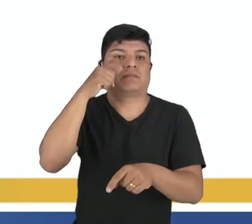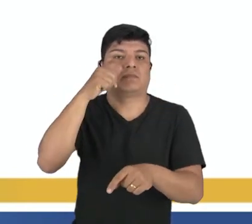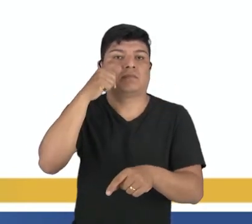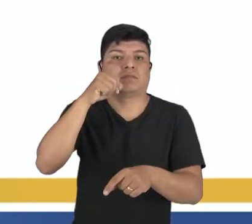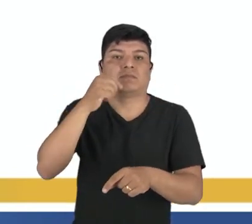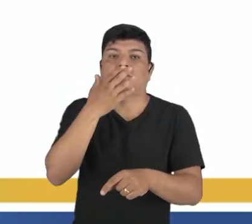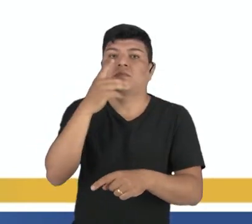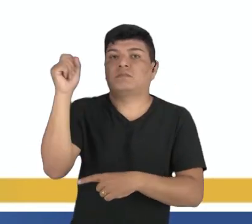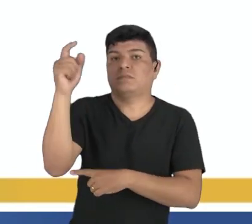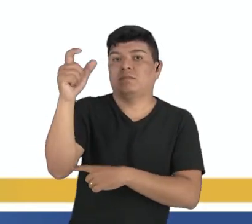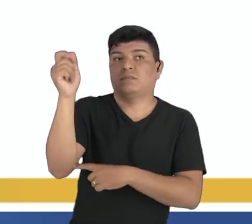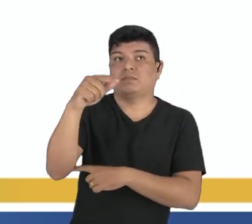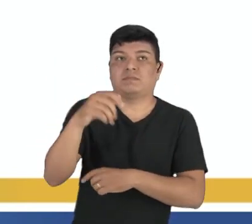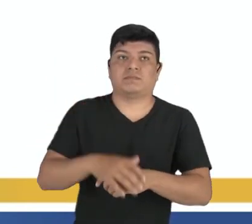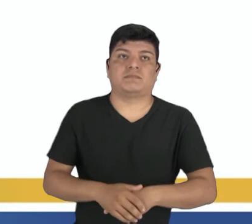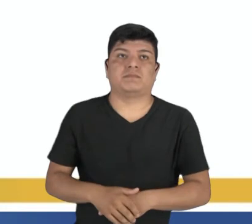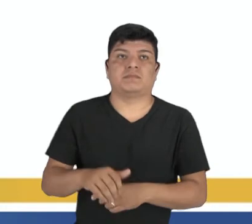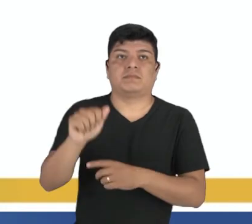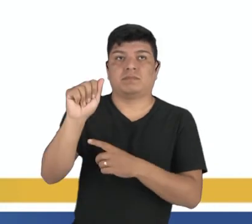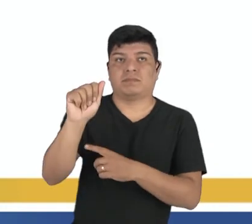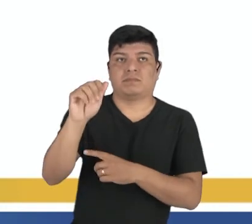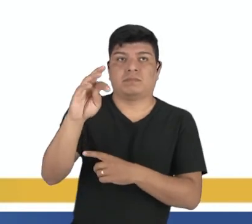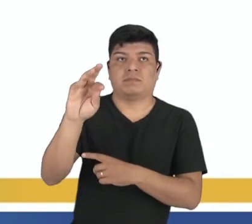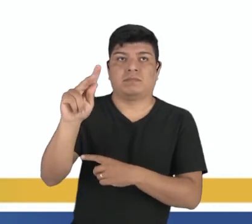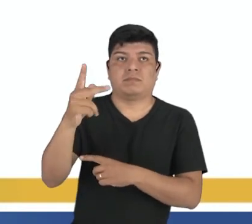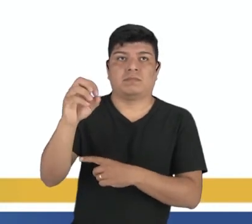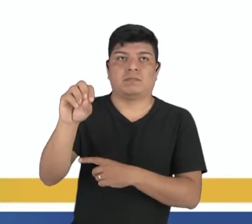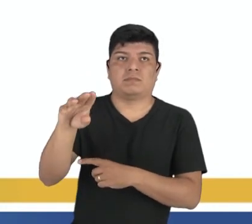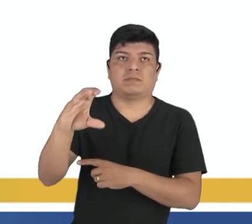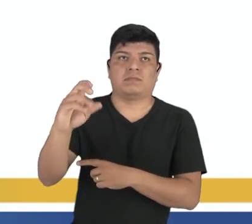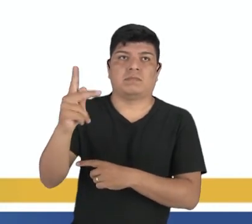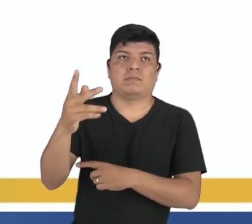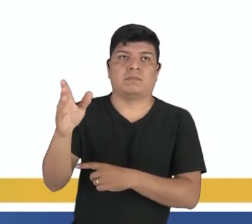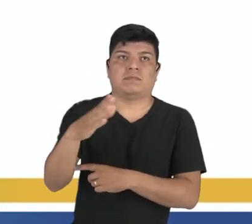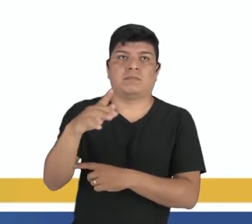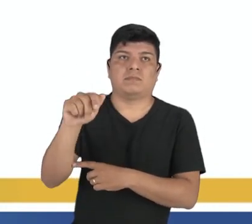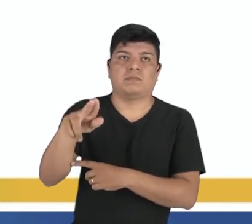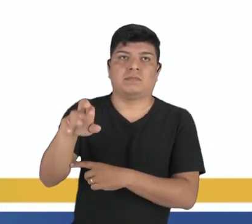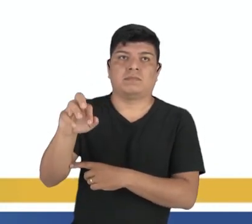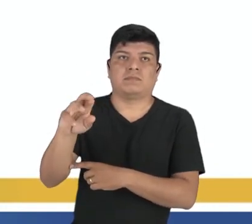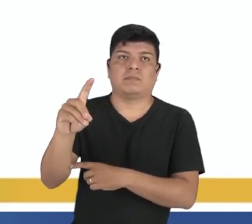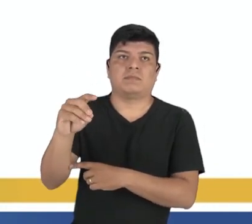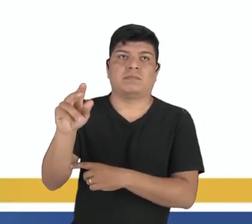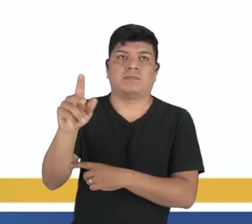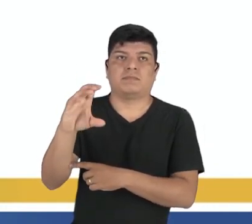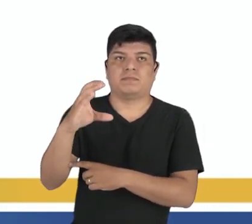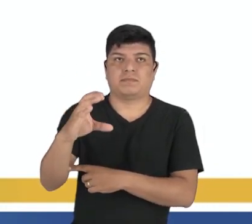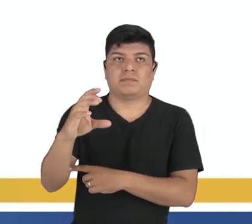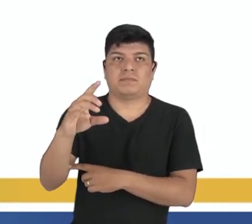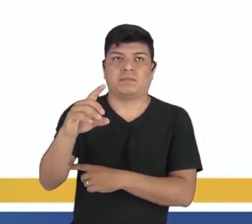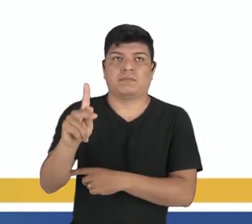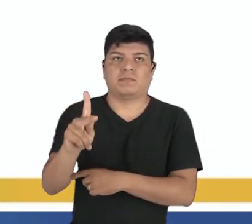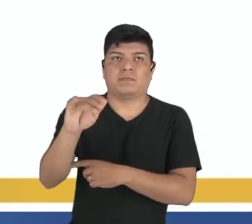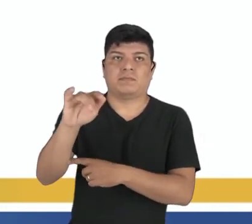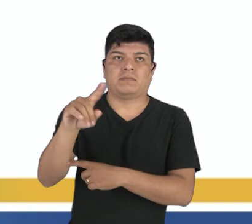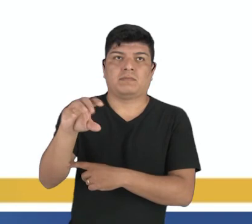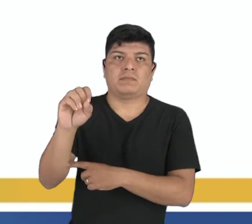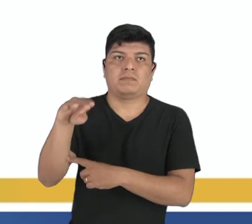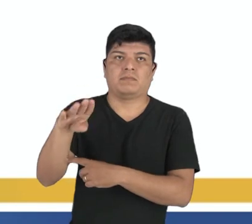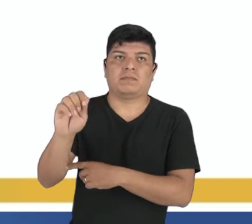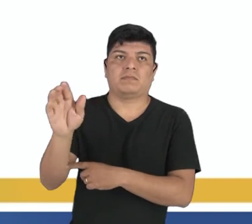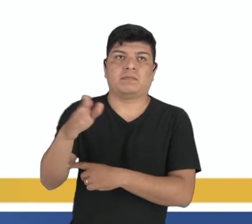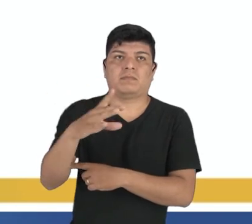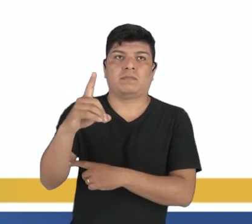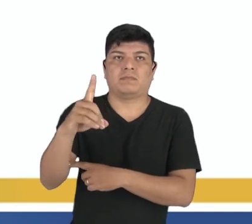acima se refere a dança Aruaki, a dança Guedra, a Kizomba, Semba ou